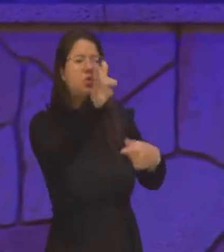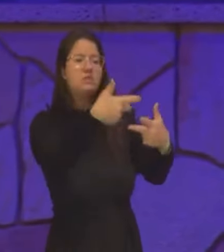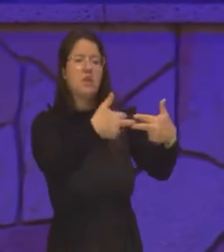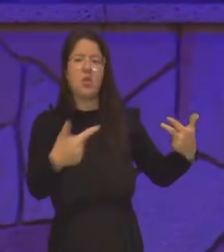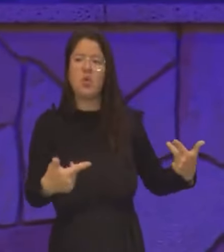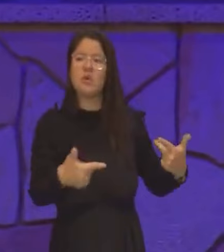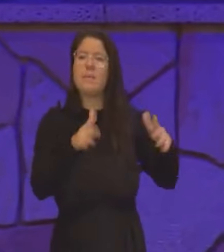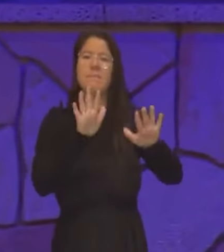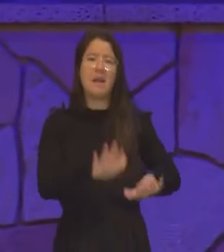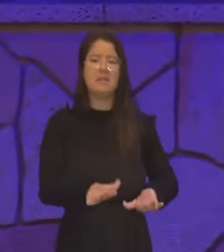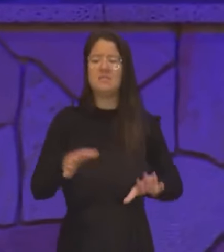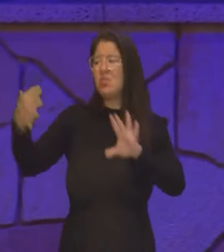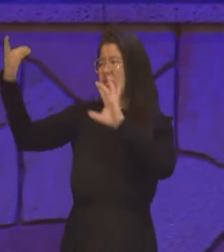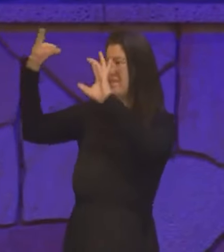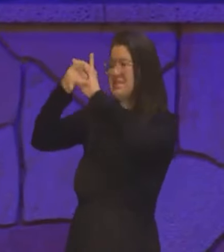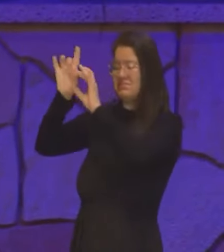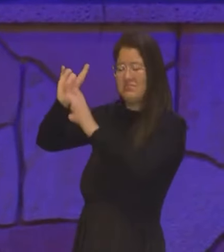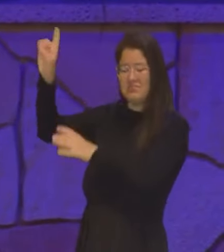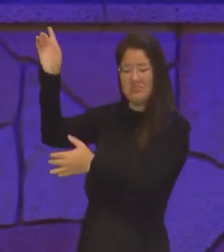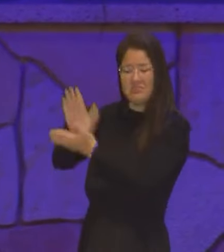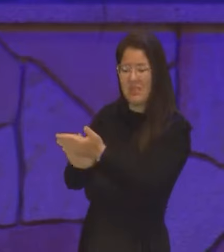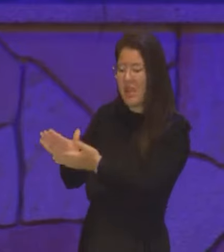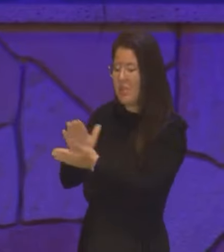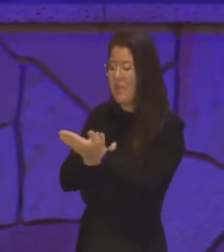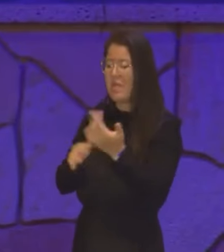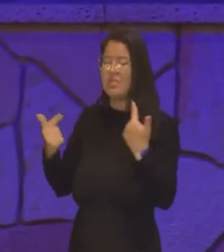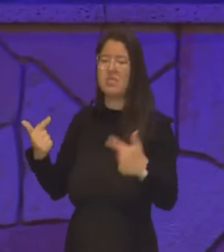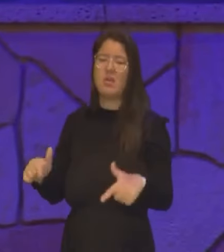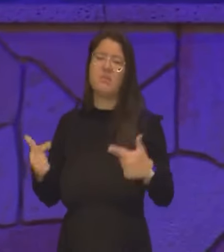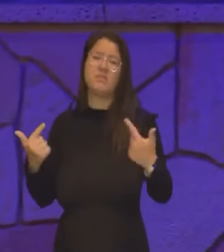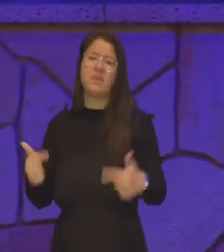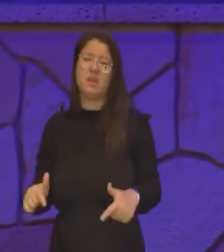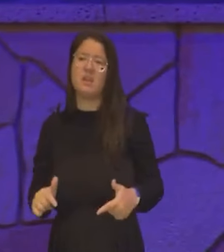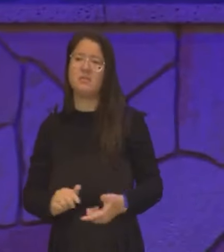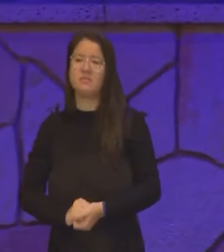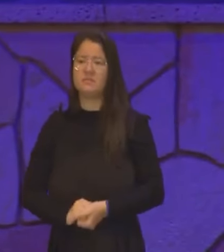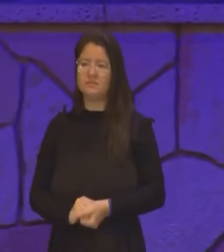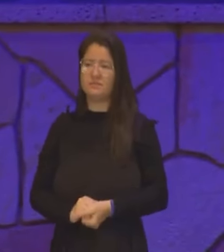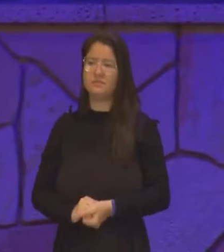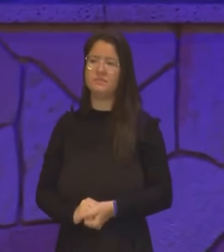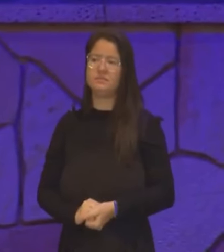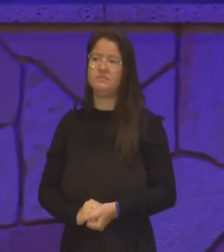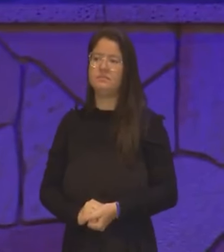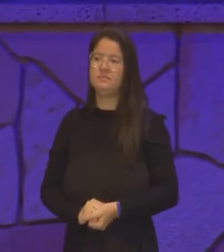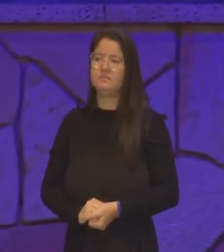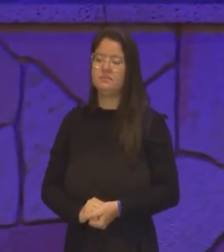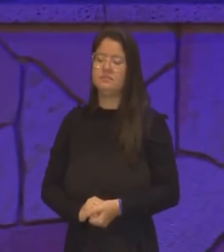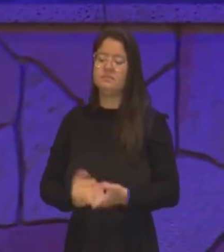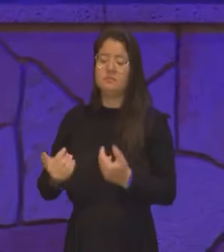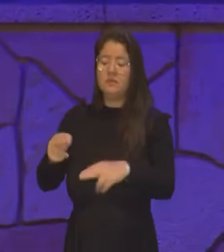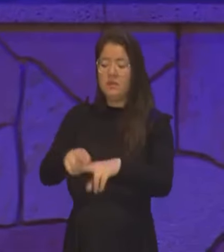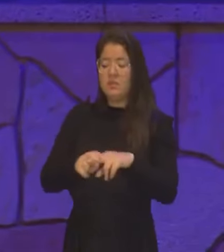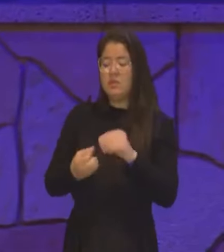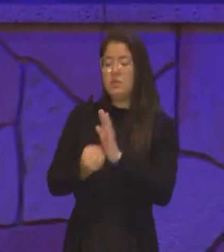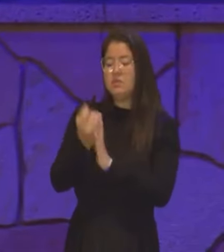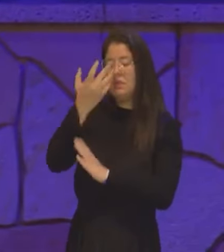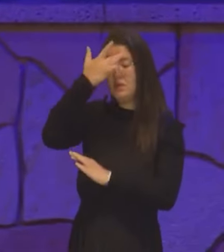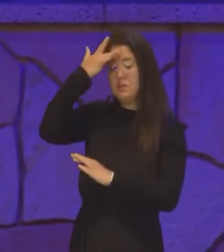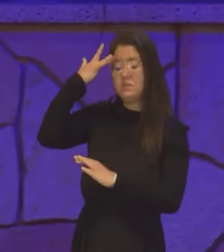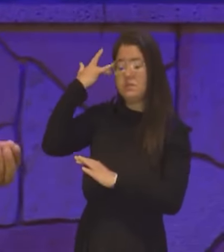lugar, menos num tempo de adoração e consagração de vida. E por isso muitas pessoas